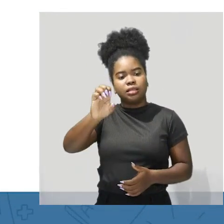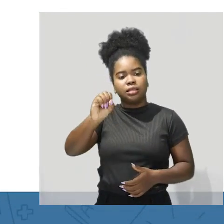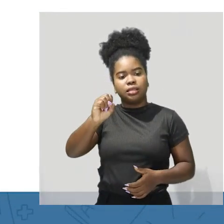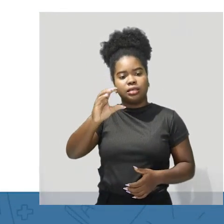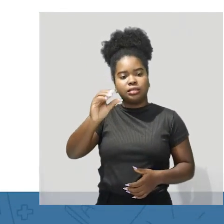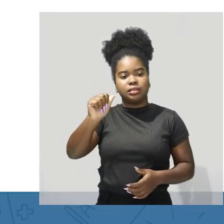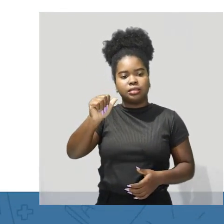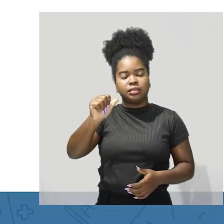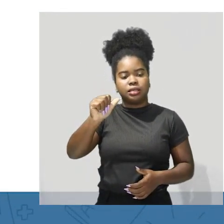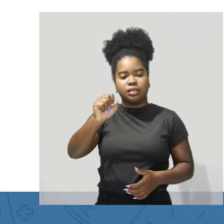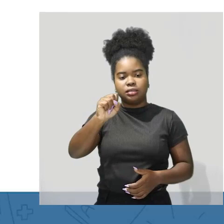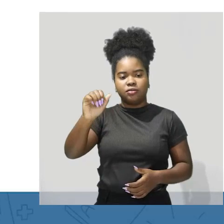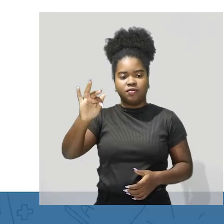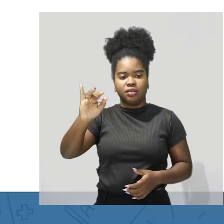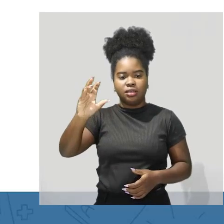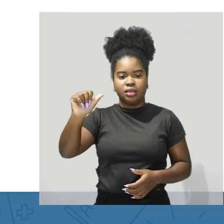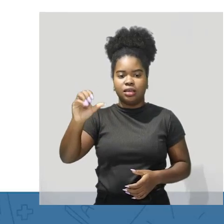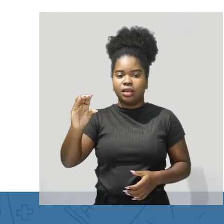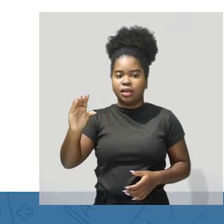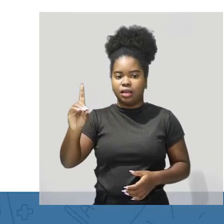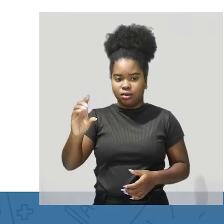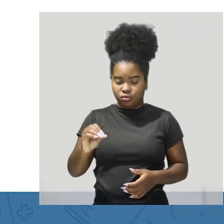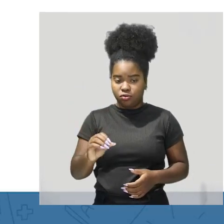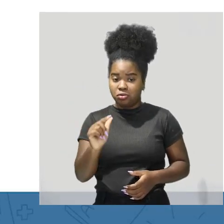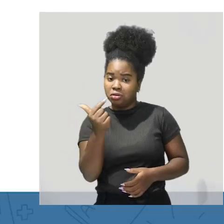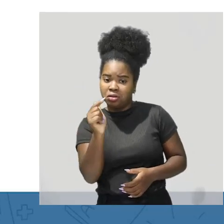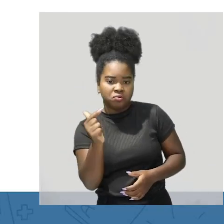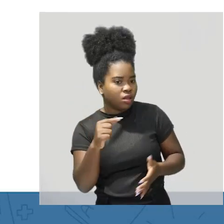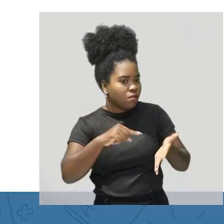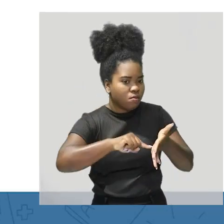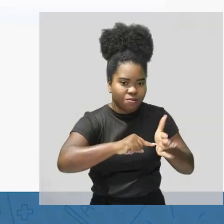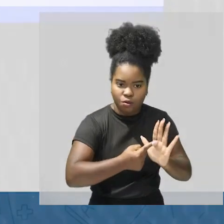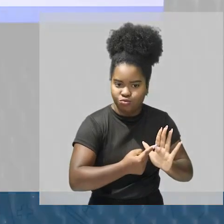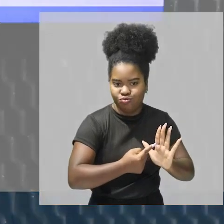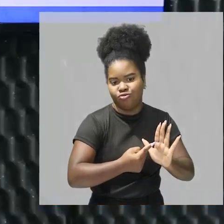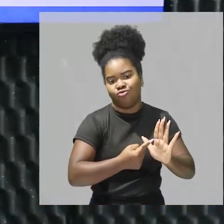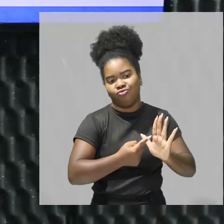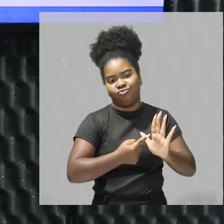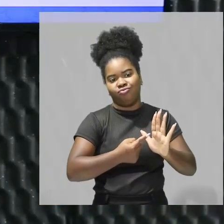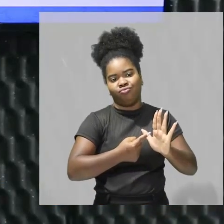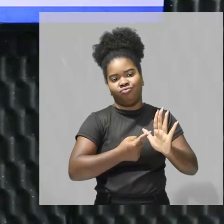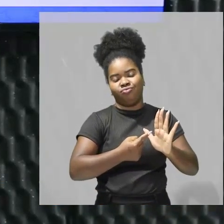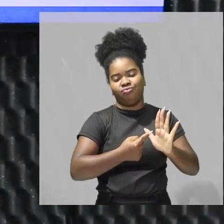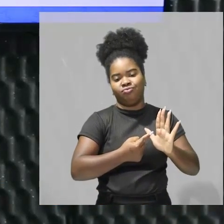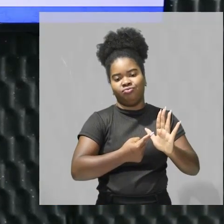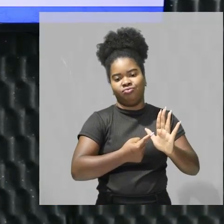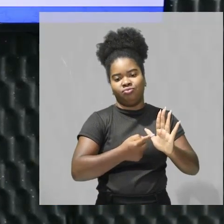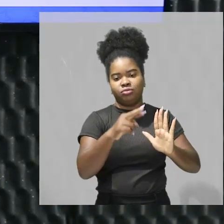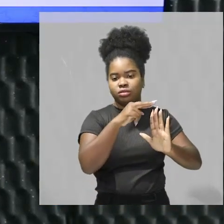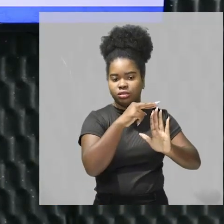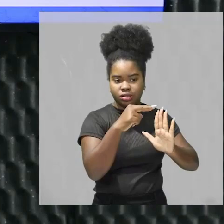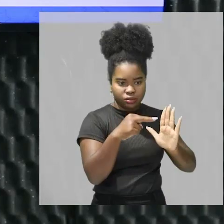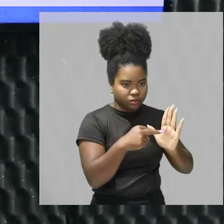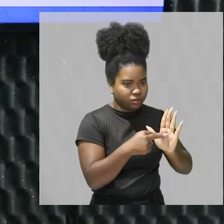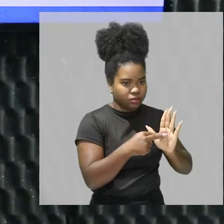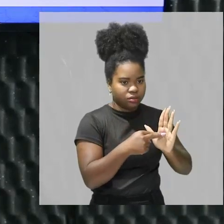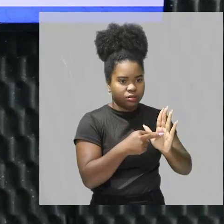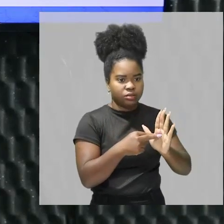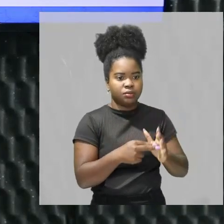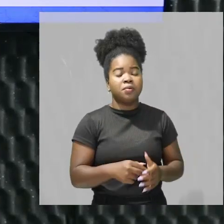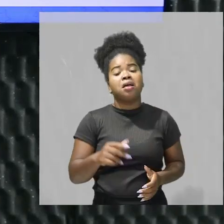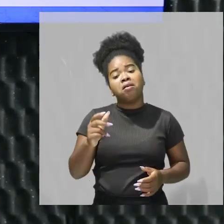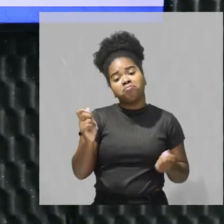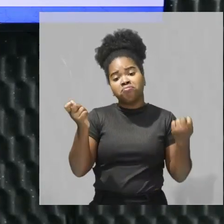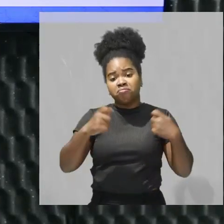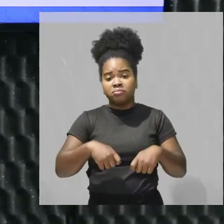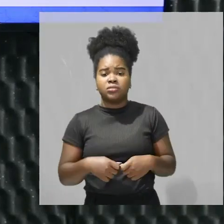seja, não recebeu nenhum ponto dentro daquela competência, tá? Pode ser que em uma competência você seja desclassificado, mas que em outra competência